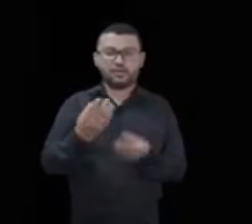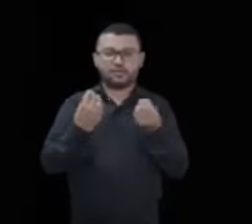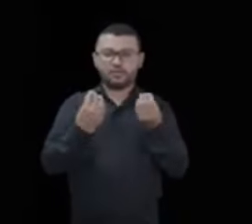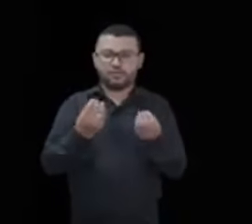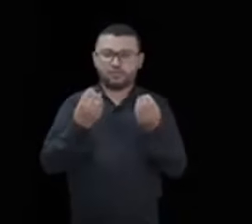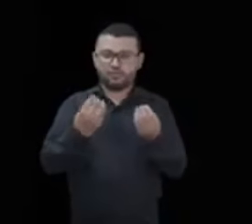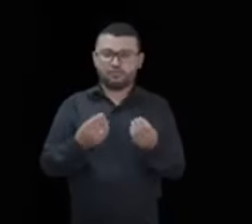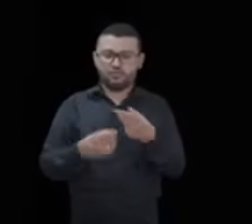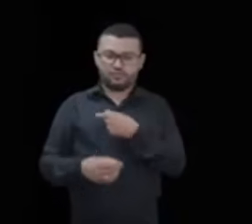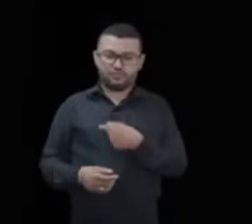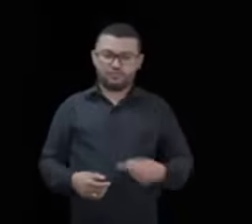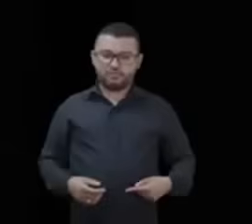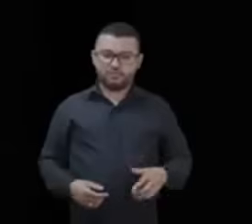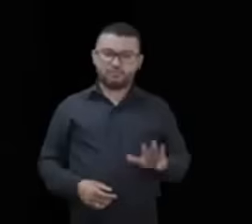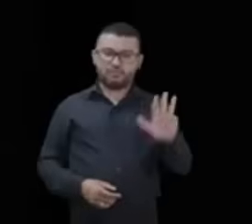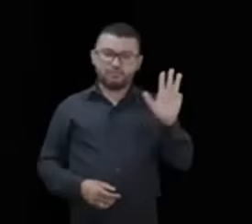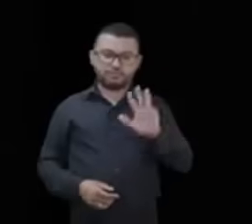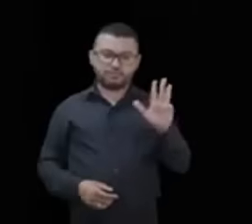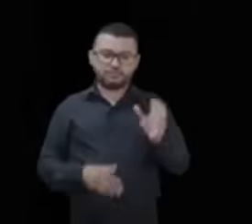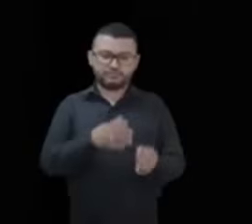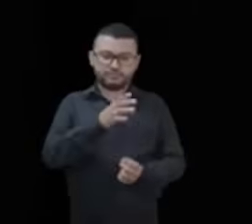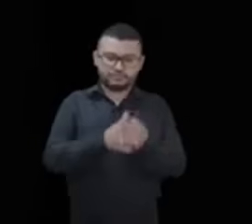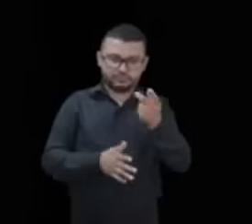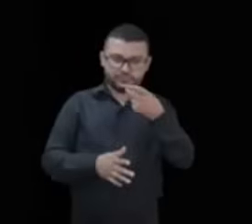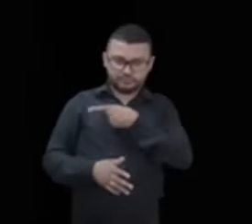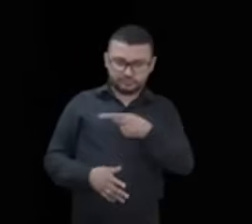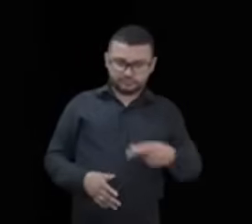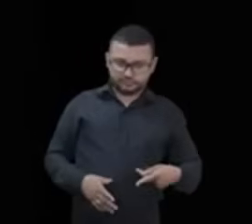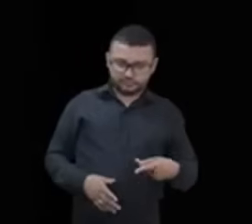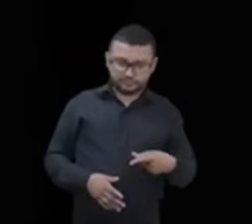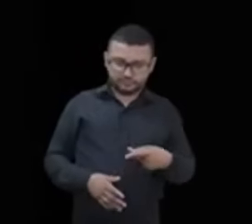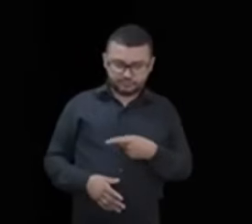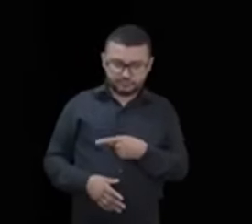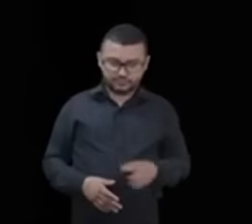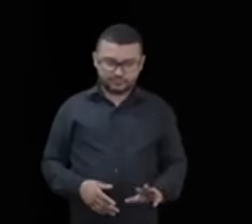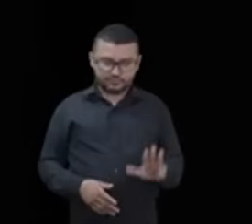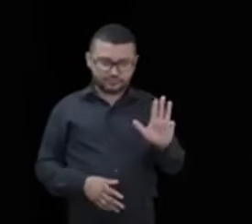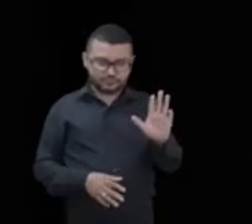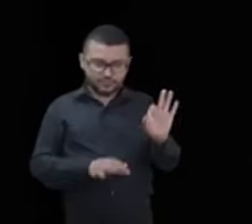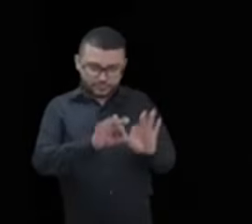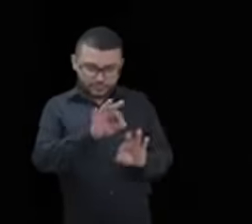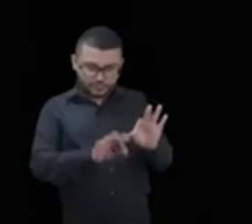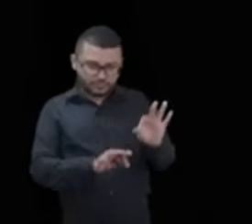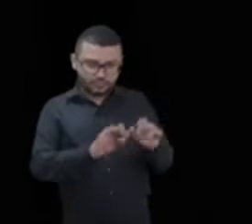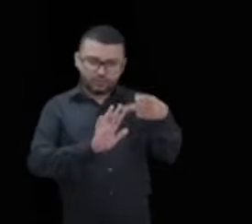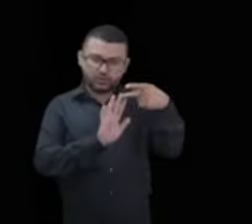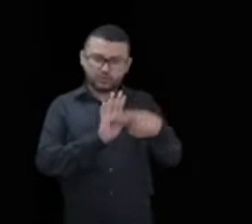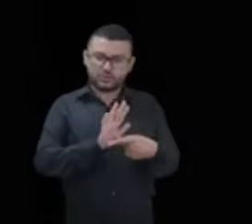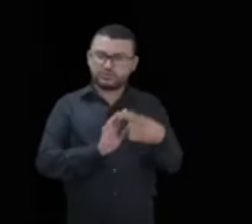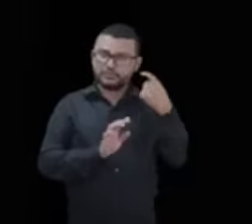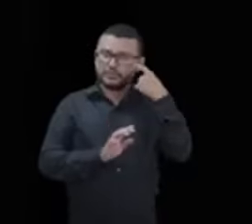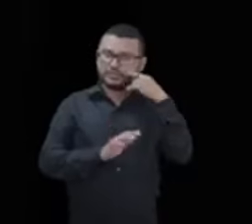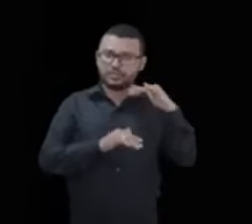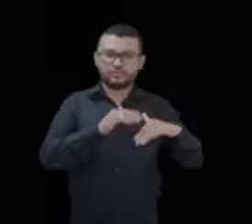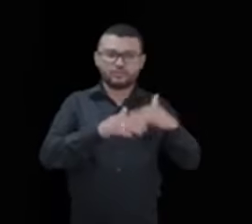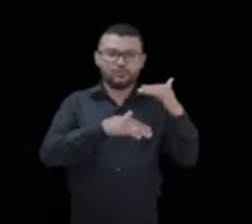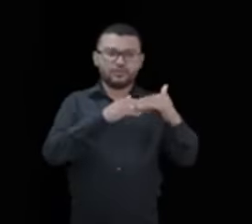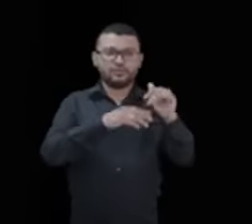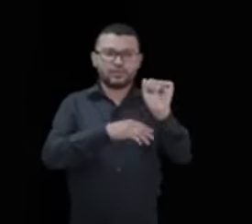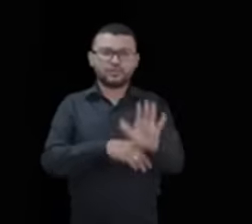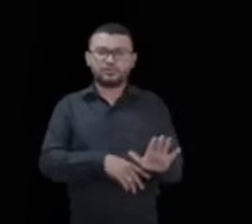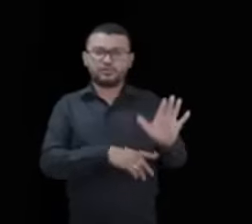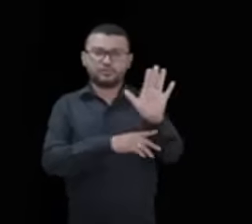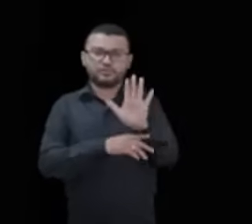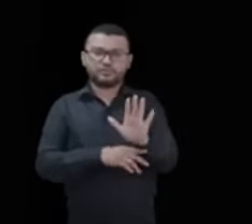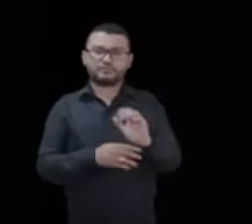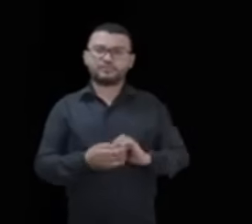que o governo do presidente Lula implemente esse programa como uma forma de desenvolvimento nacional.